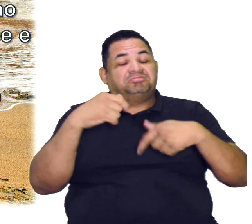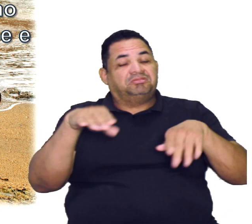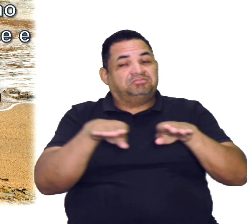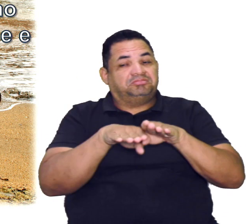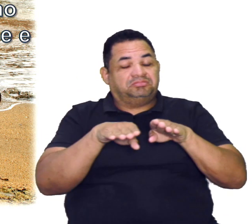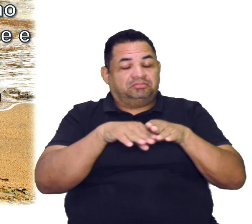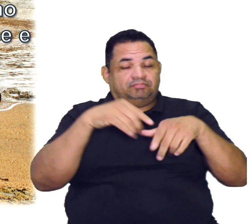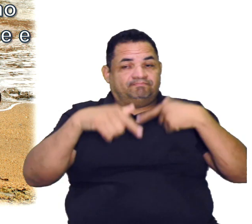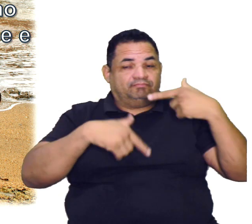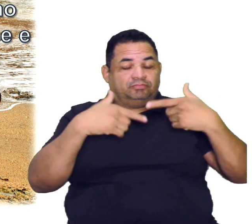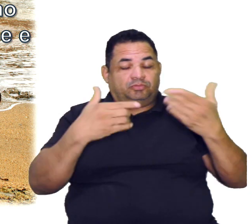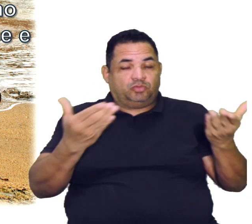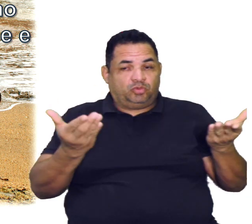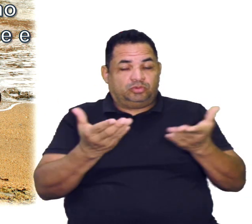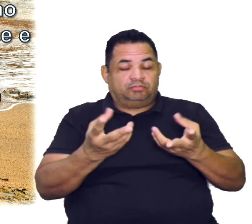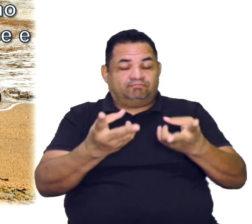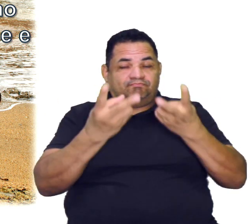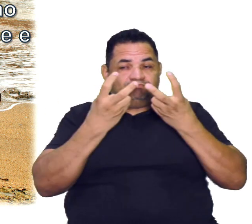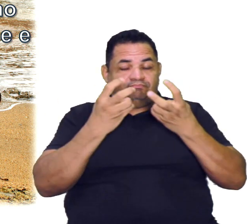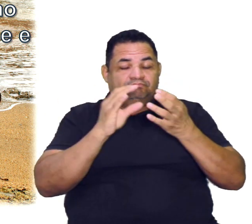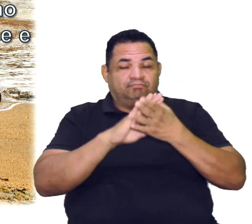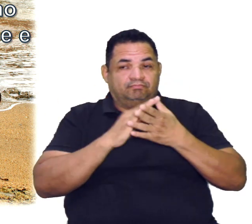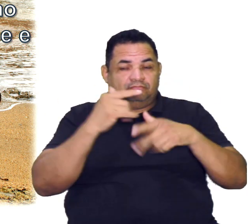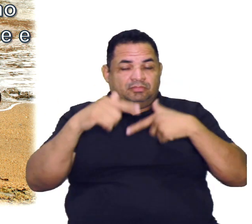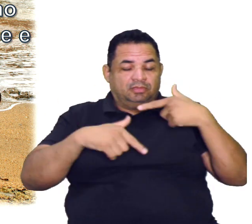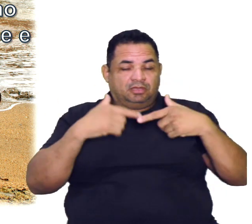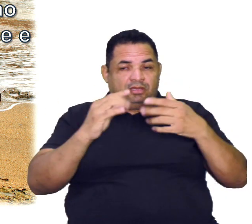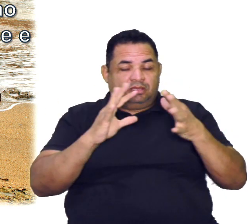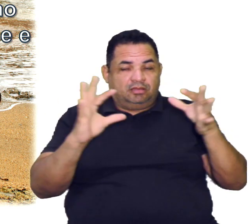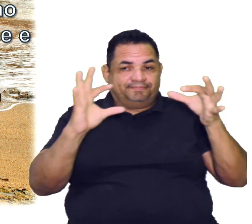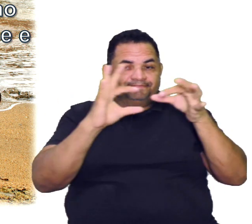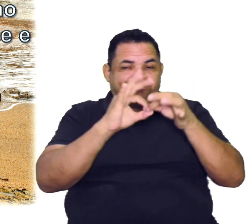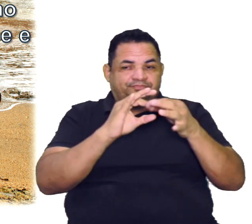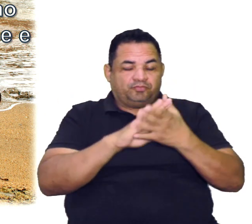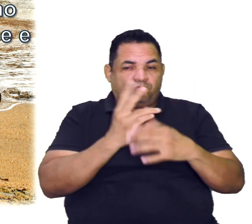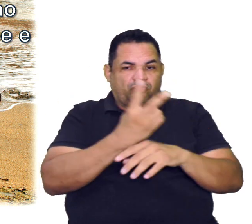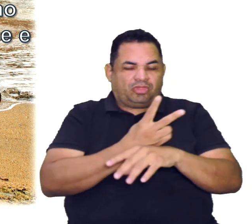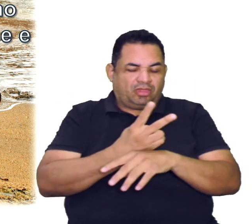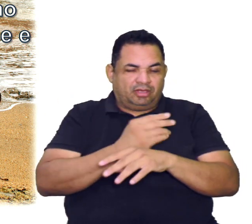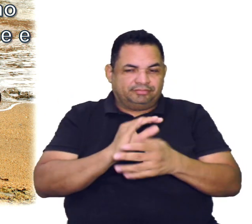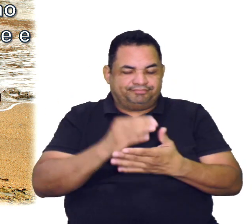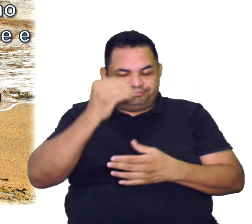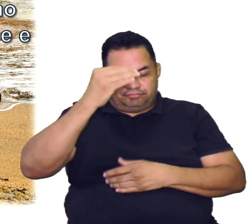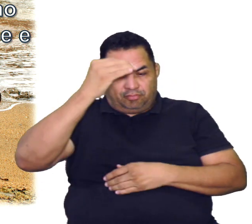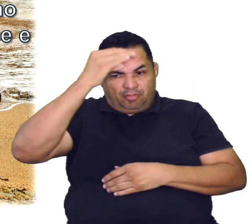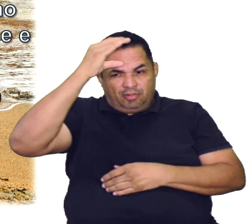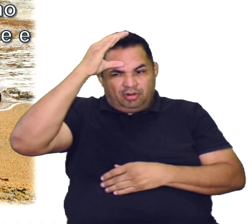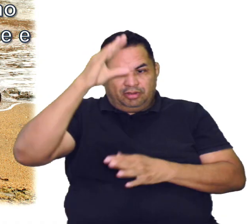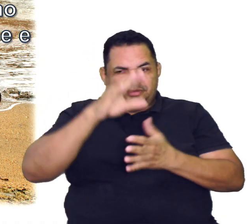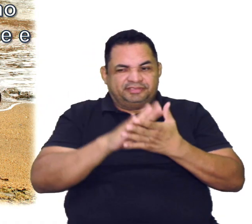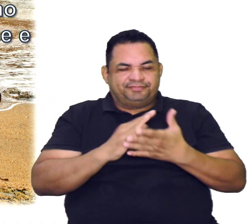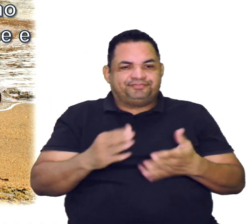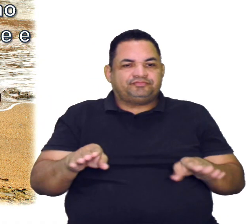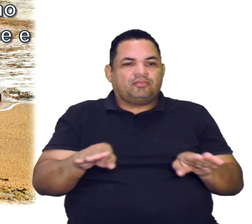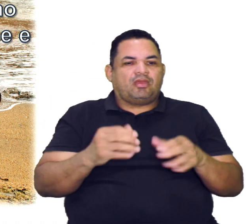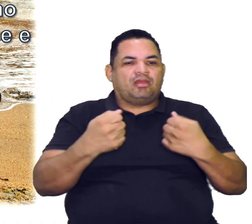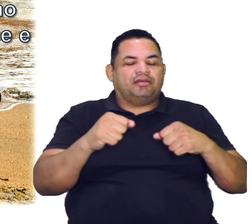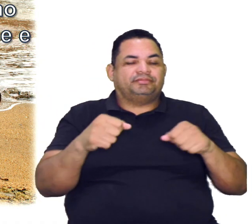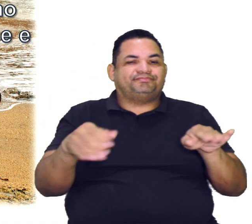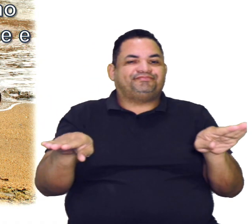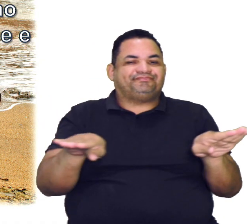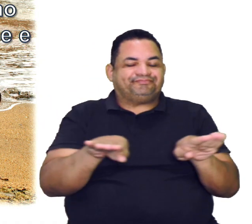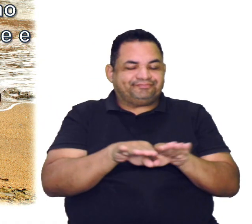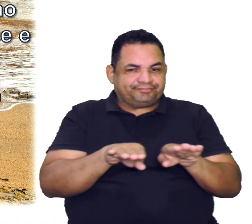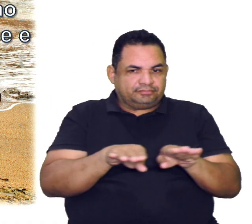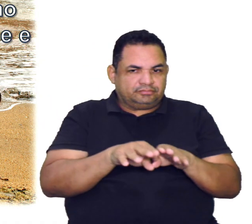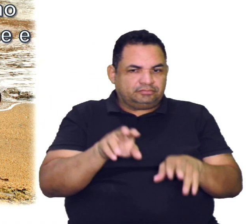muito bem essa facilidade, né, de conexão, de trabalho, de busca de conhecimento. Então eu posso